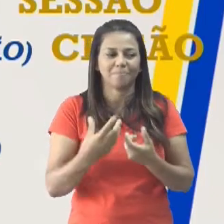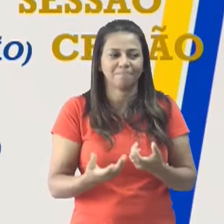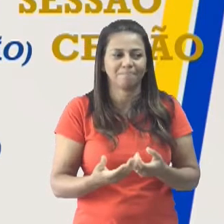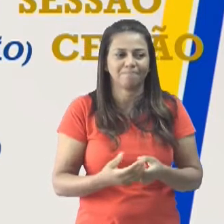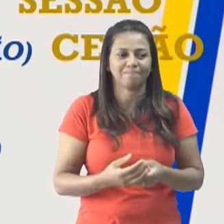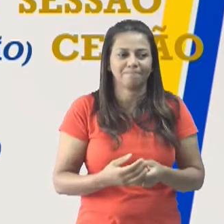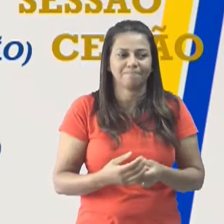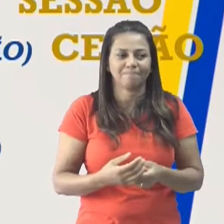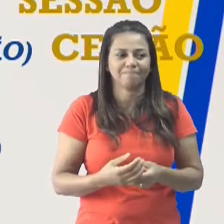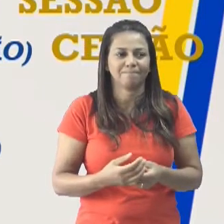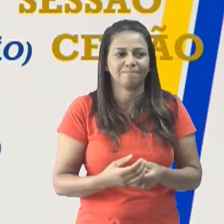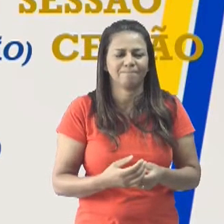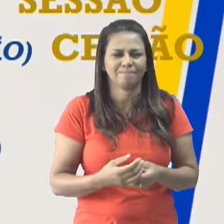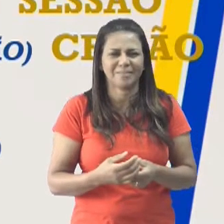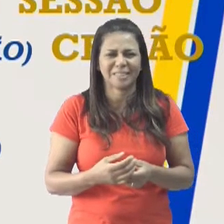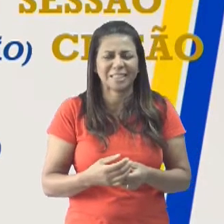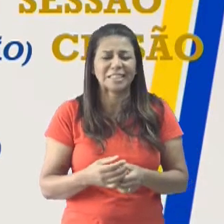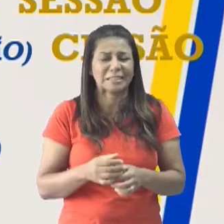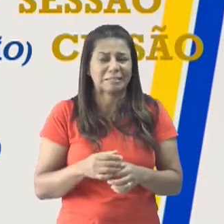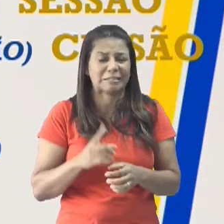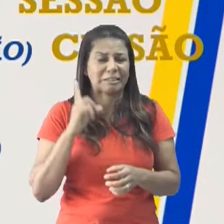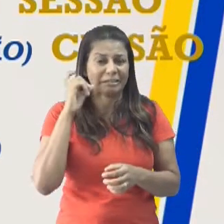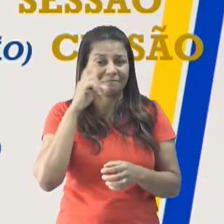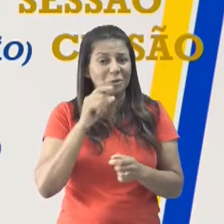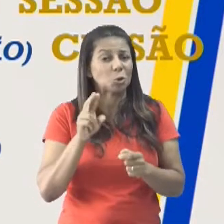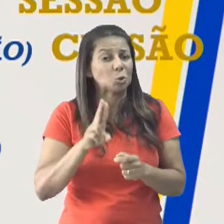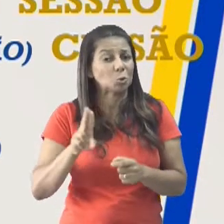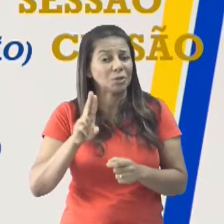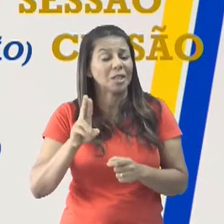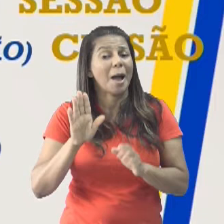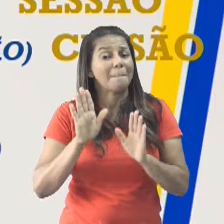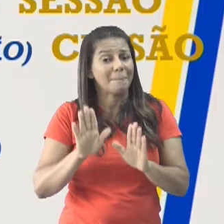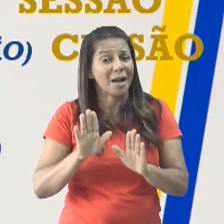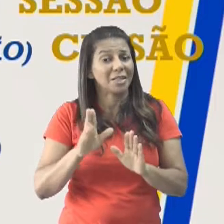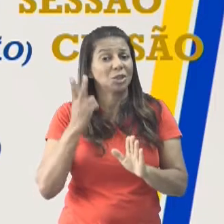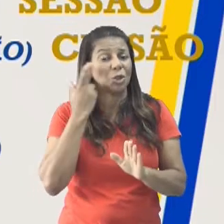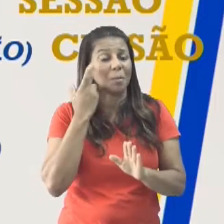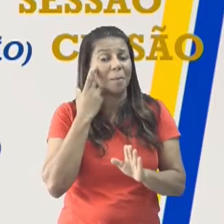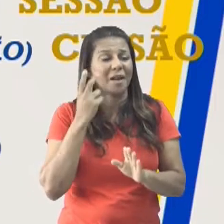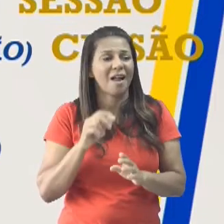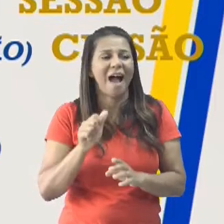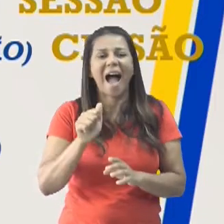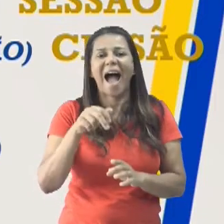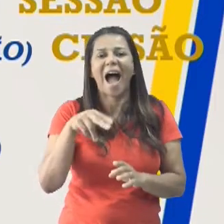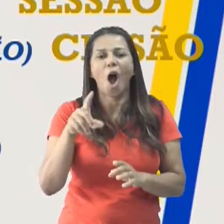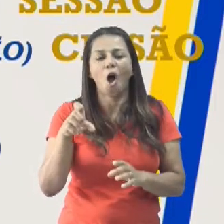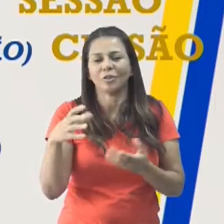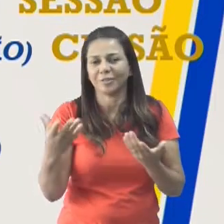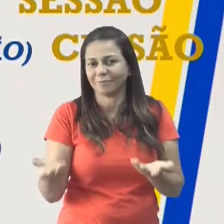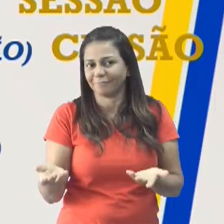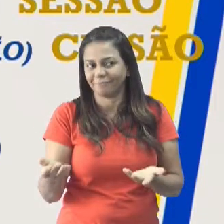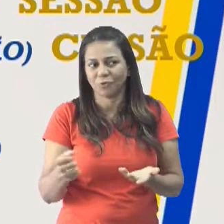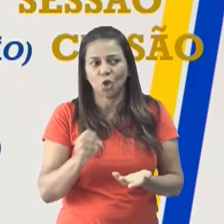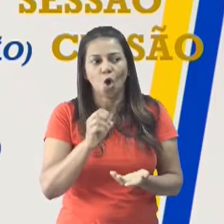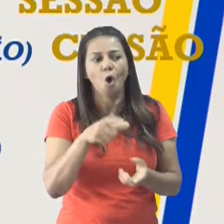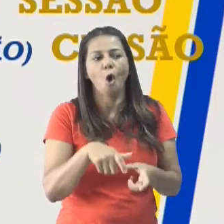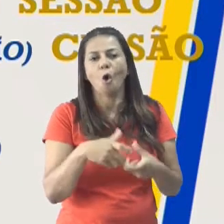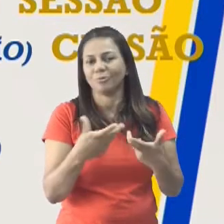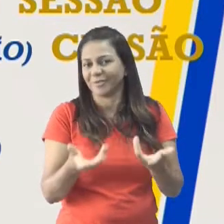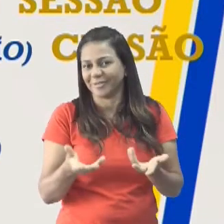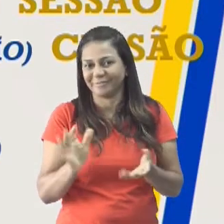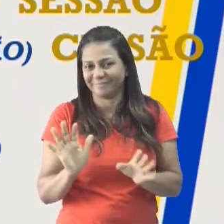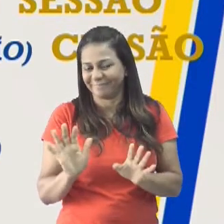raro a gente utilizar de onde? É, é mais raro. Normalmente a gente utiliza a preposição separada do advérbio, tá